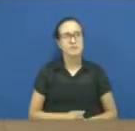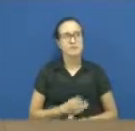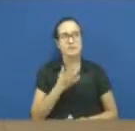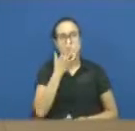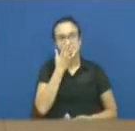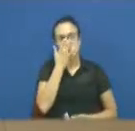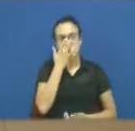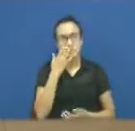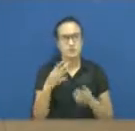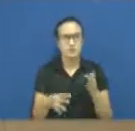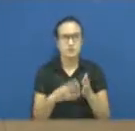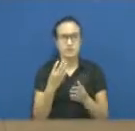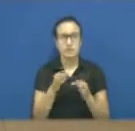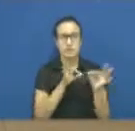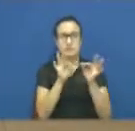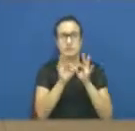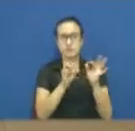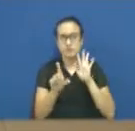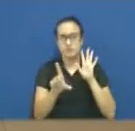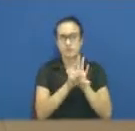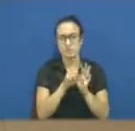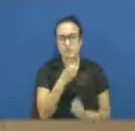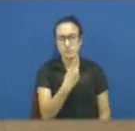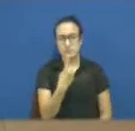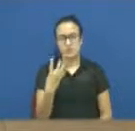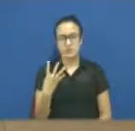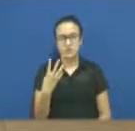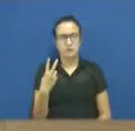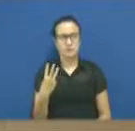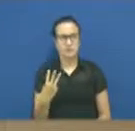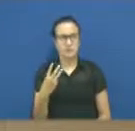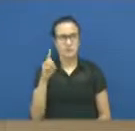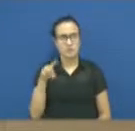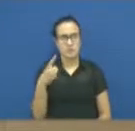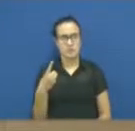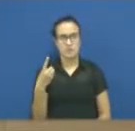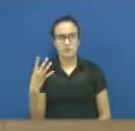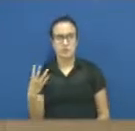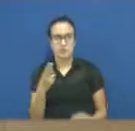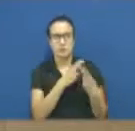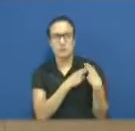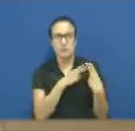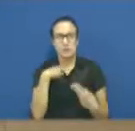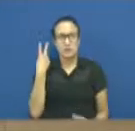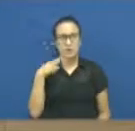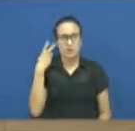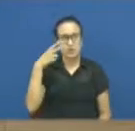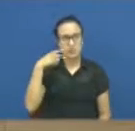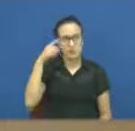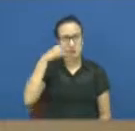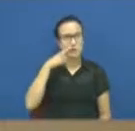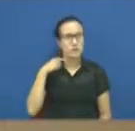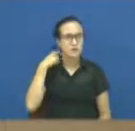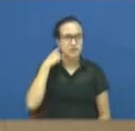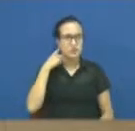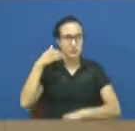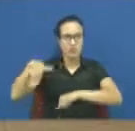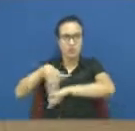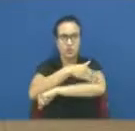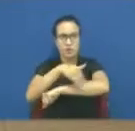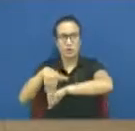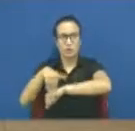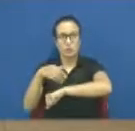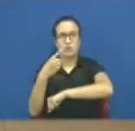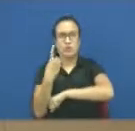Item 4º da pauta, projeto de lei 143 de 2014, de autoria do nobre vereador Newton César dos Santos, que